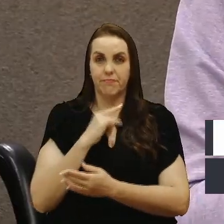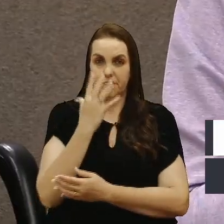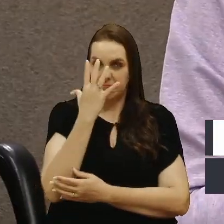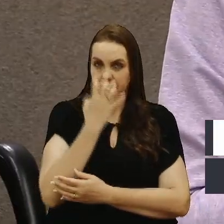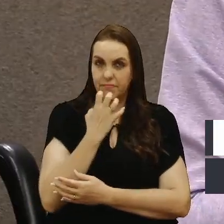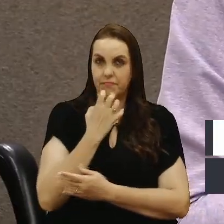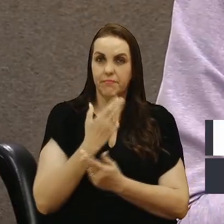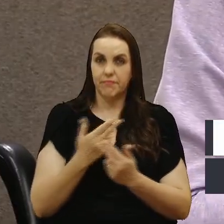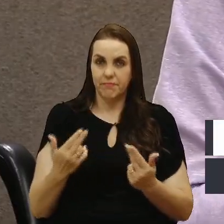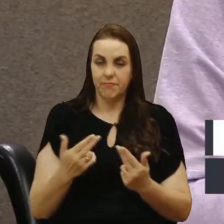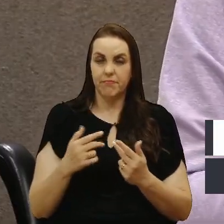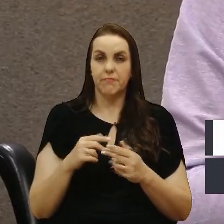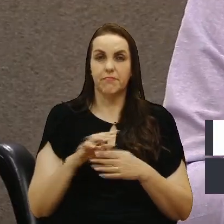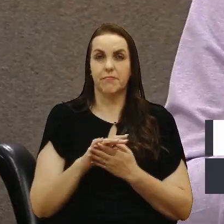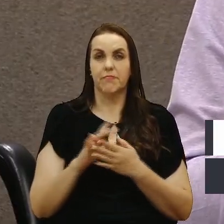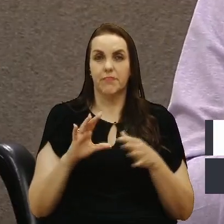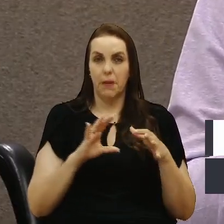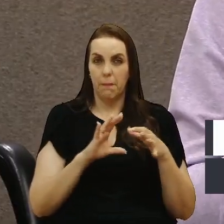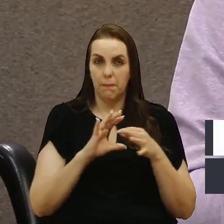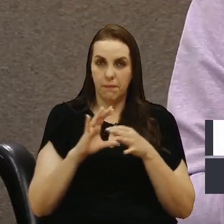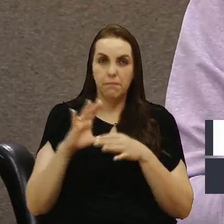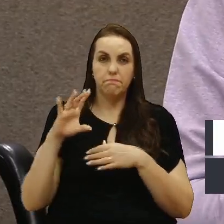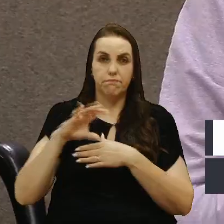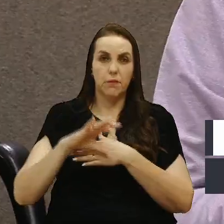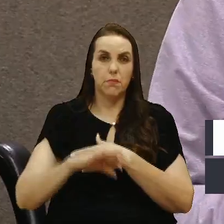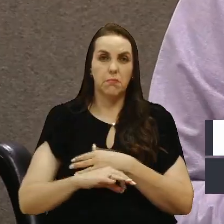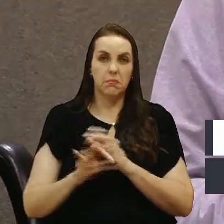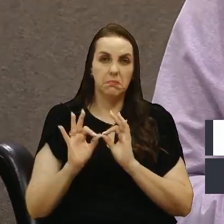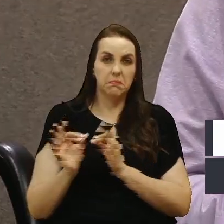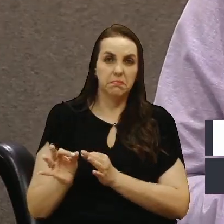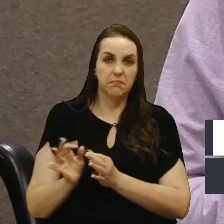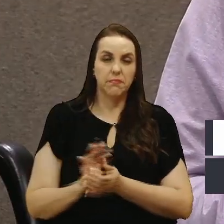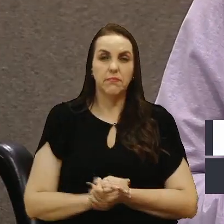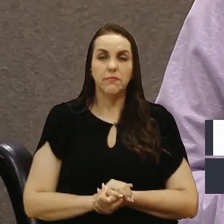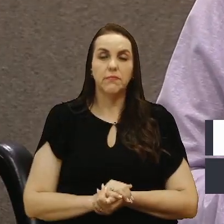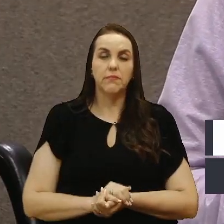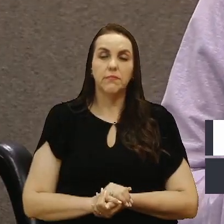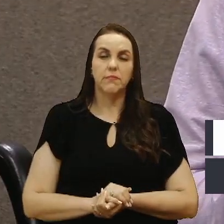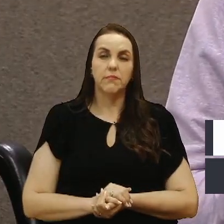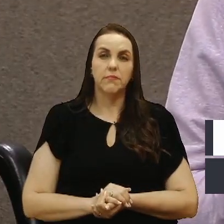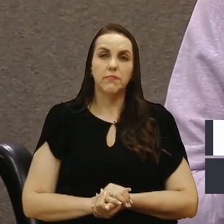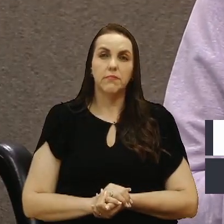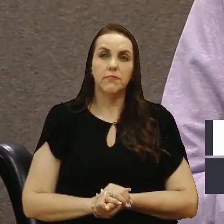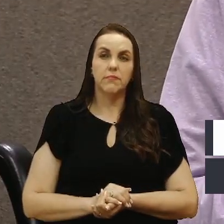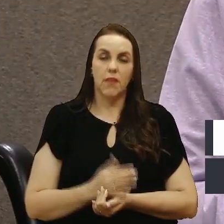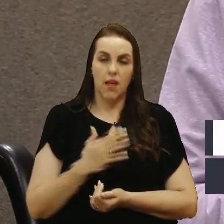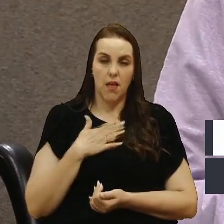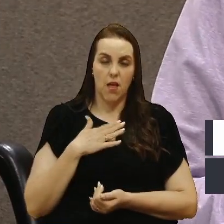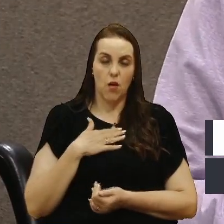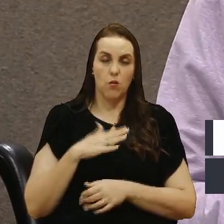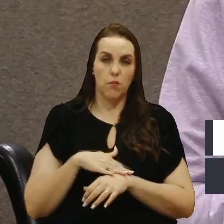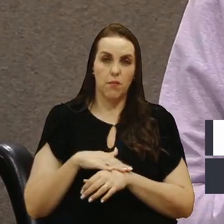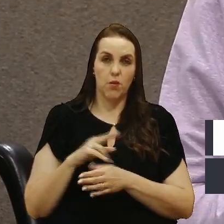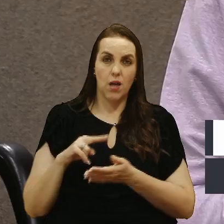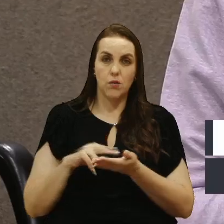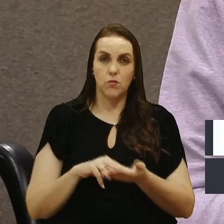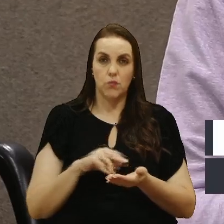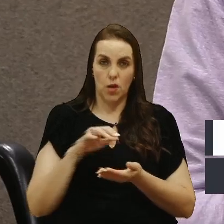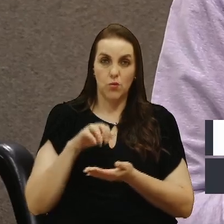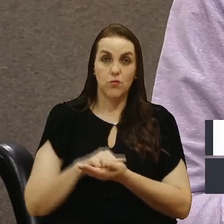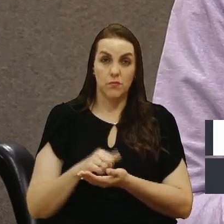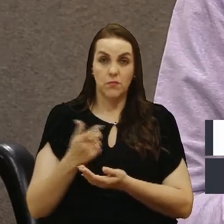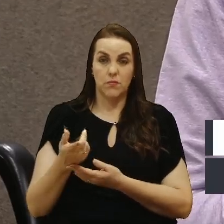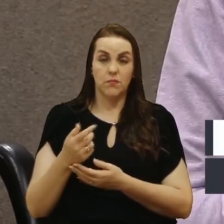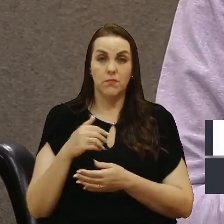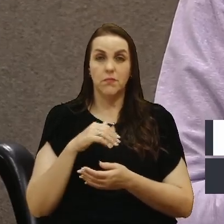né, com coerência. Então, assim, a gente precisa entender alguma coisa. Eu, quando assumi a Secretaria de Habitação,